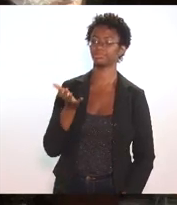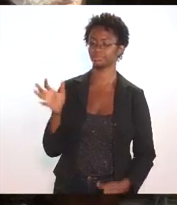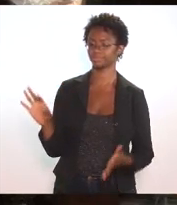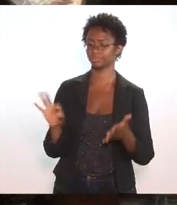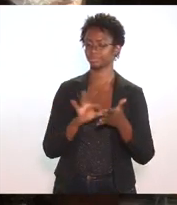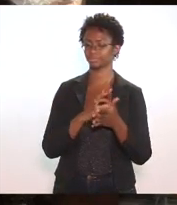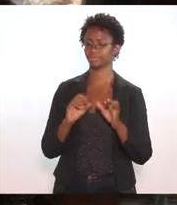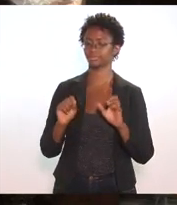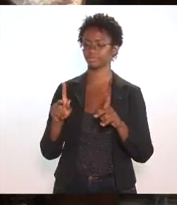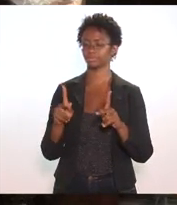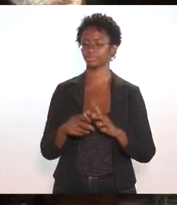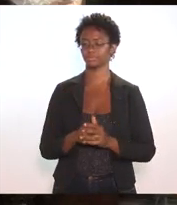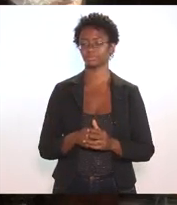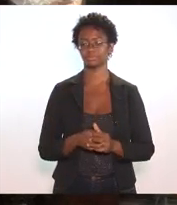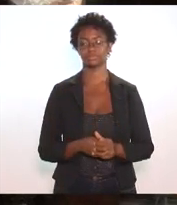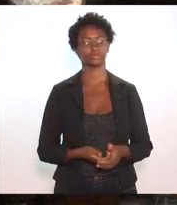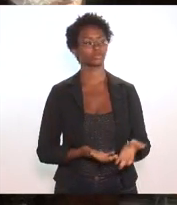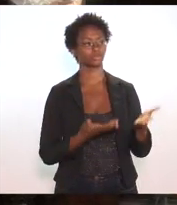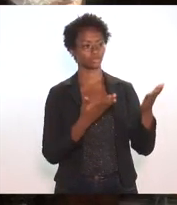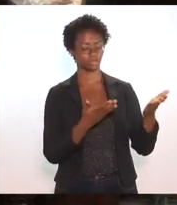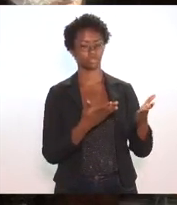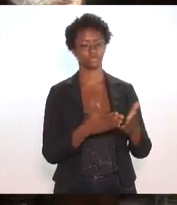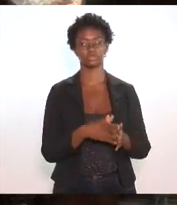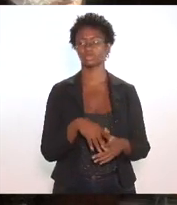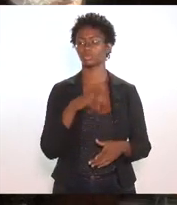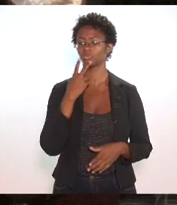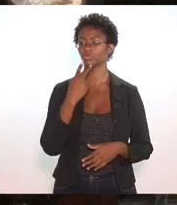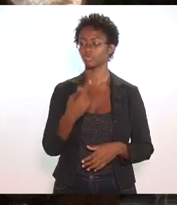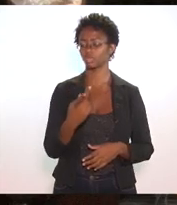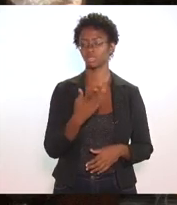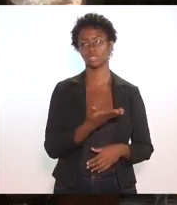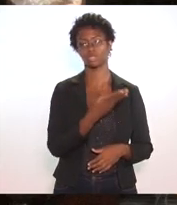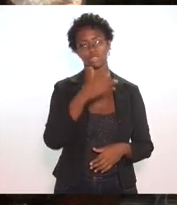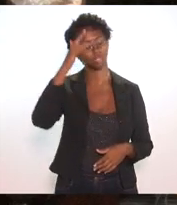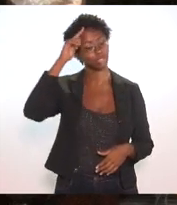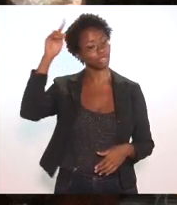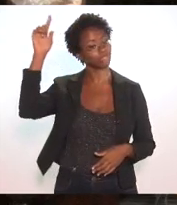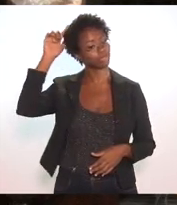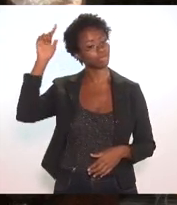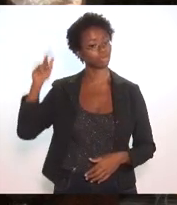Pois não, deputada. Com a palavra pelo expediente final, o deputado Luiz Paulo.